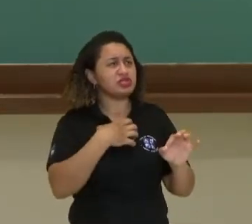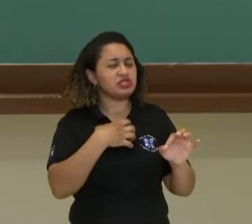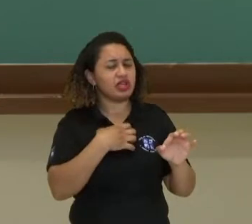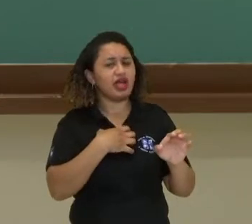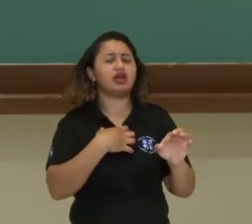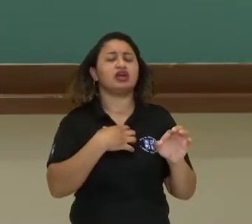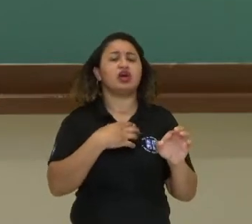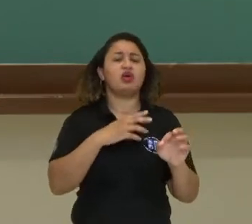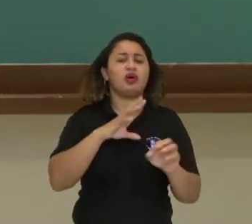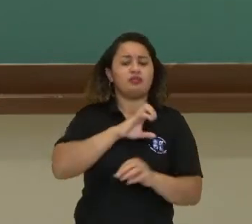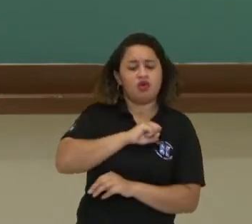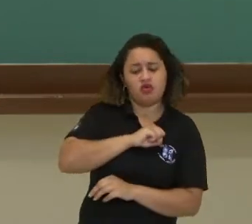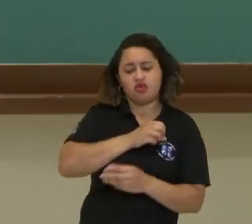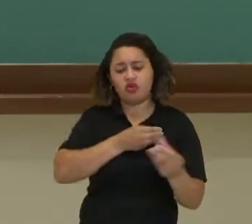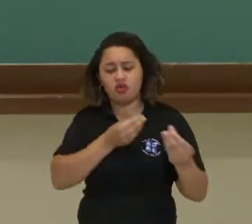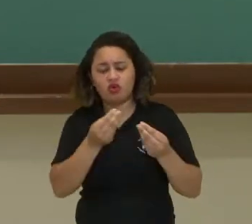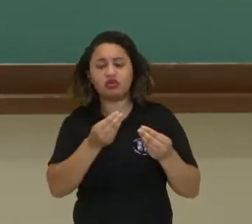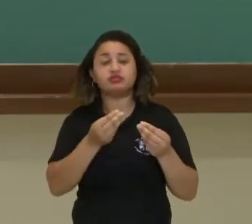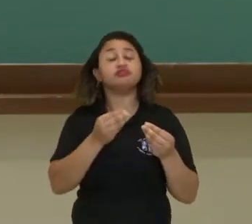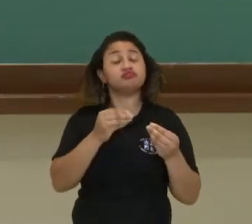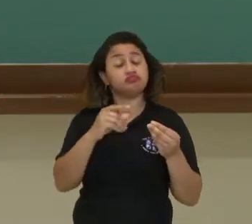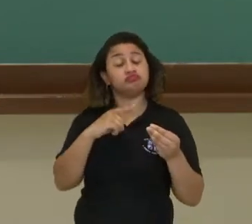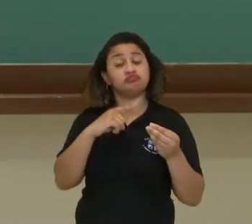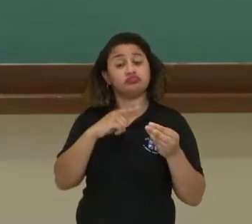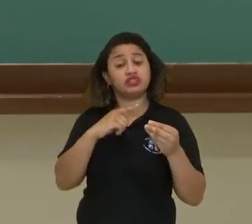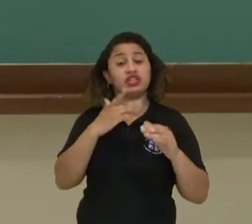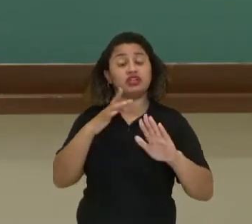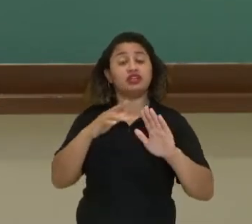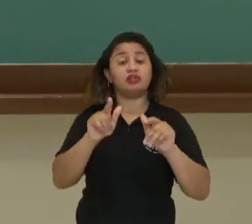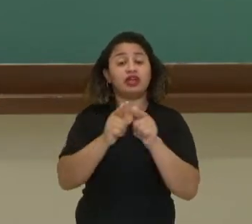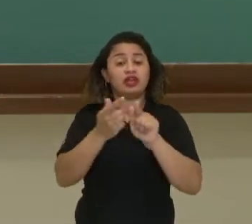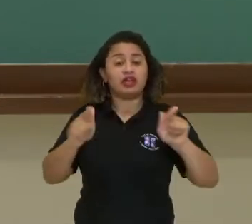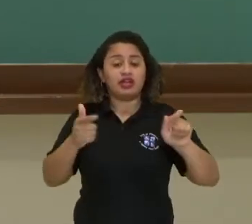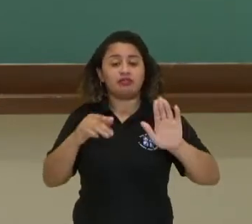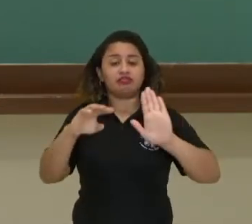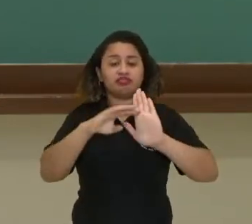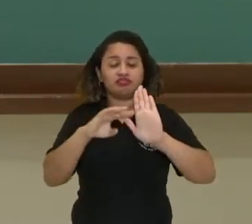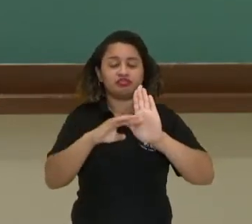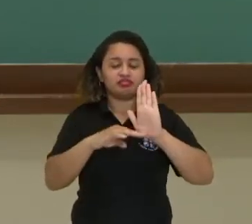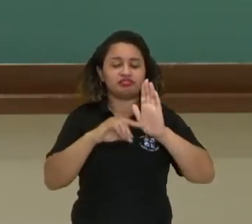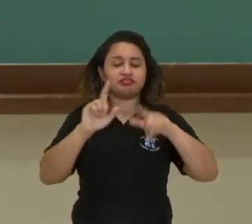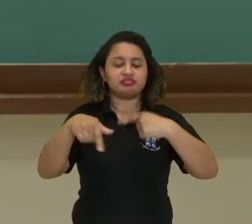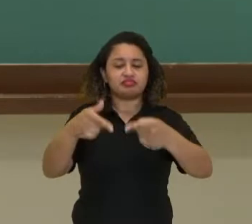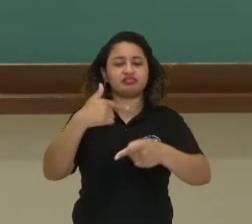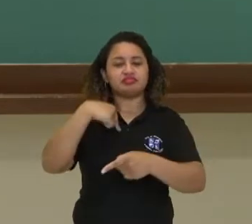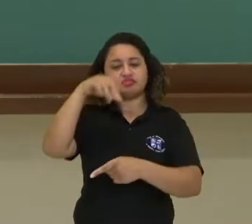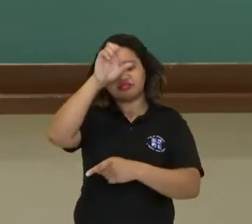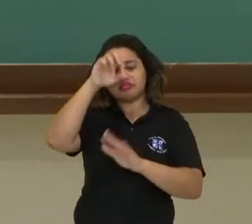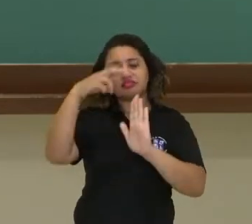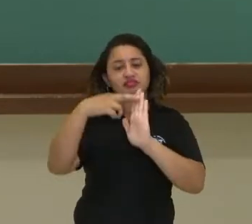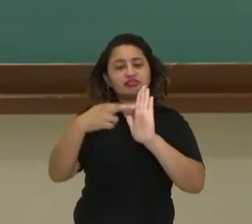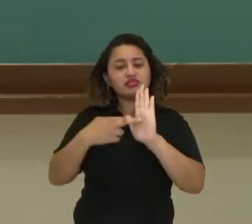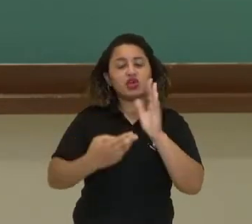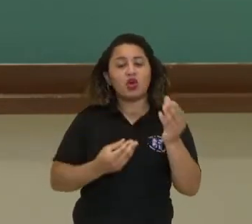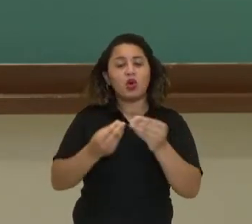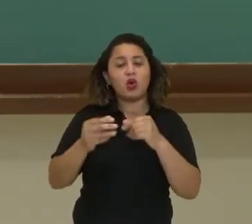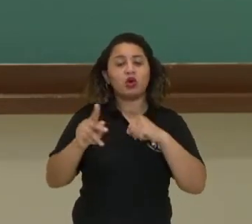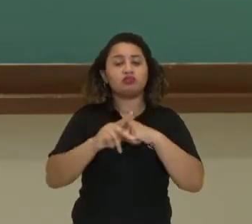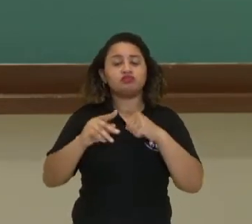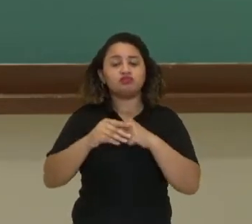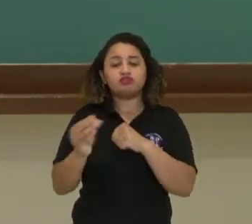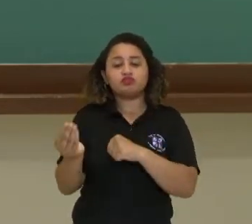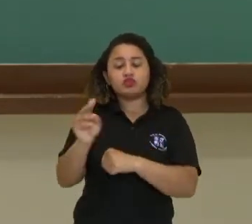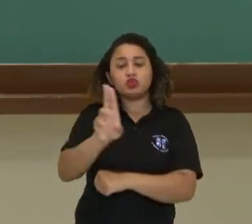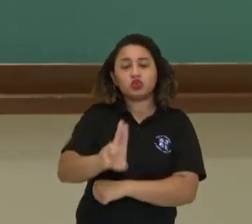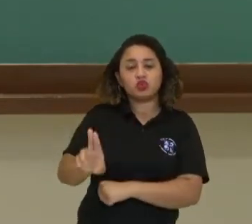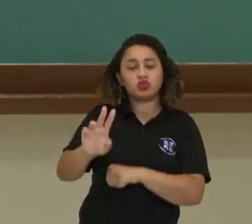até tem de acordo com a gramática normativa a gente vai aprender as regras de colocação pronominal mas o amor é uma